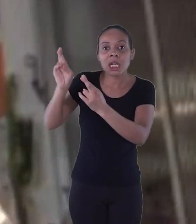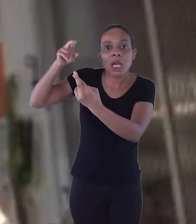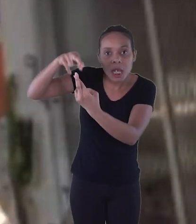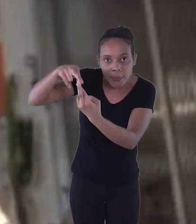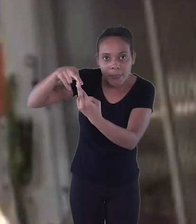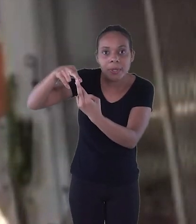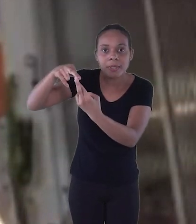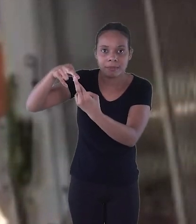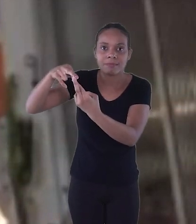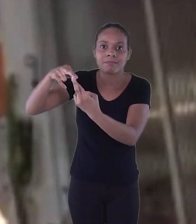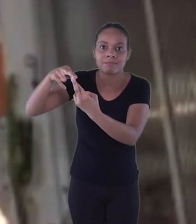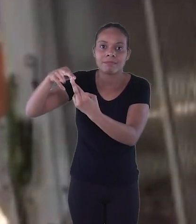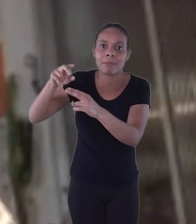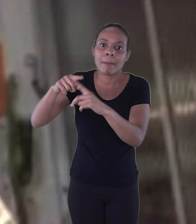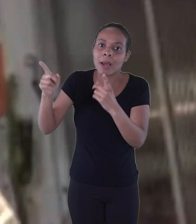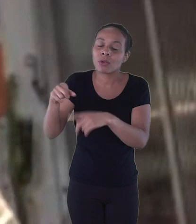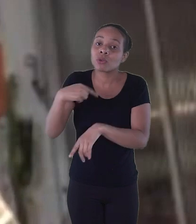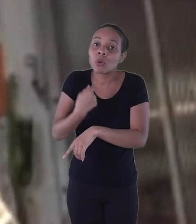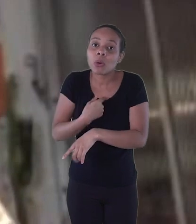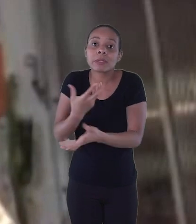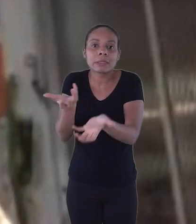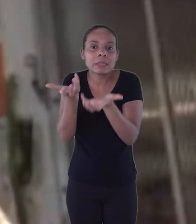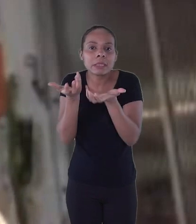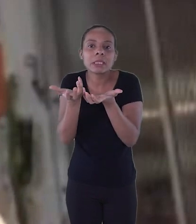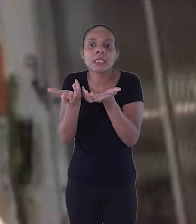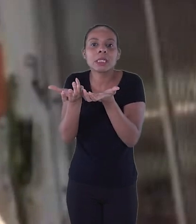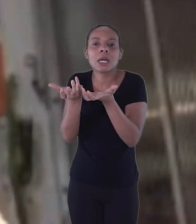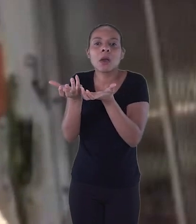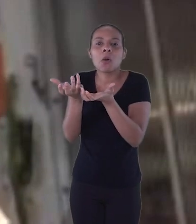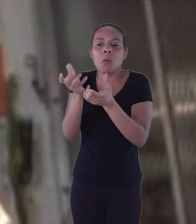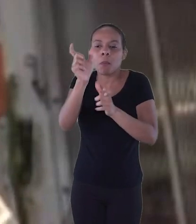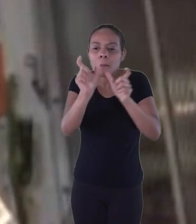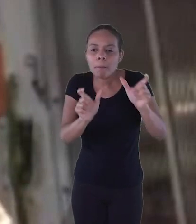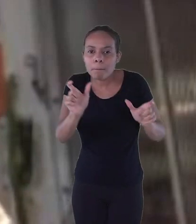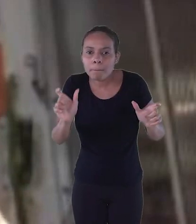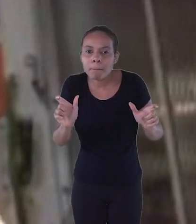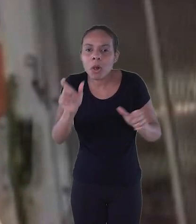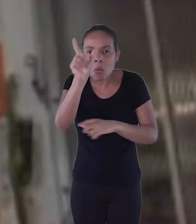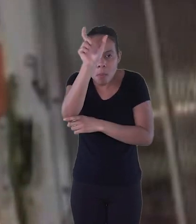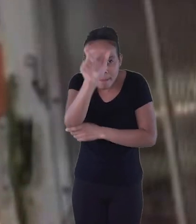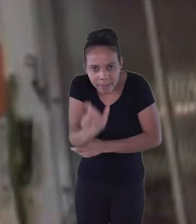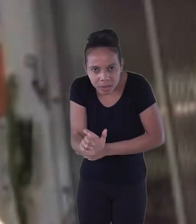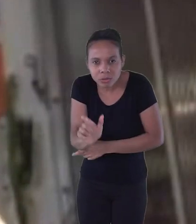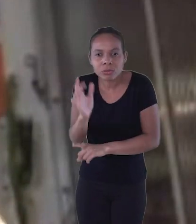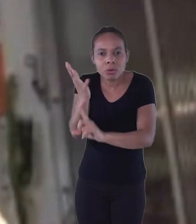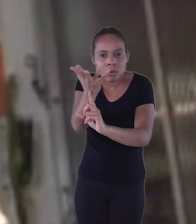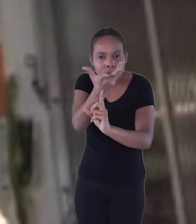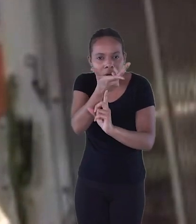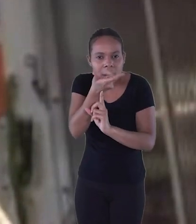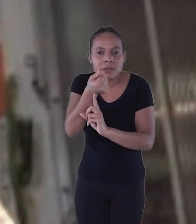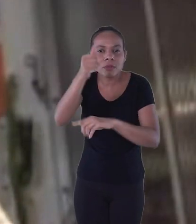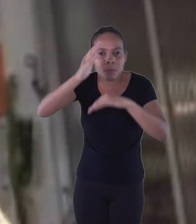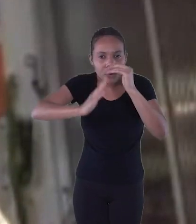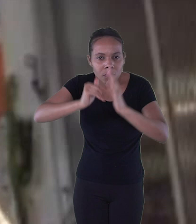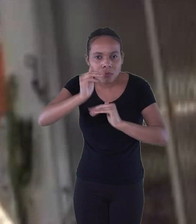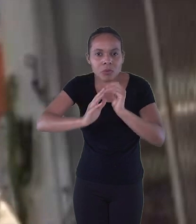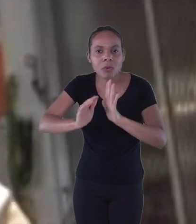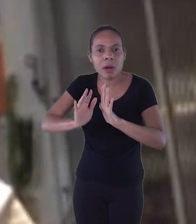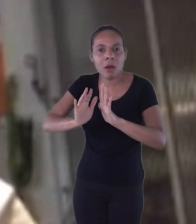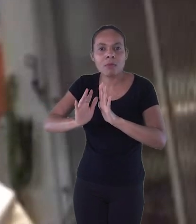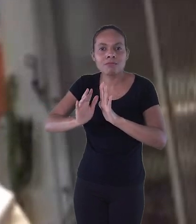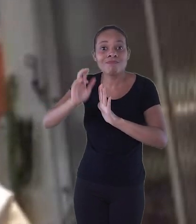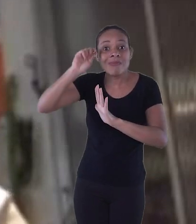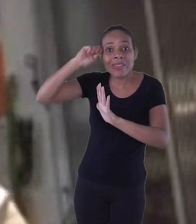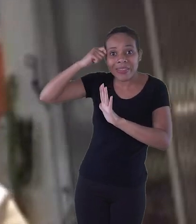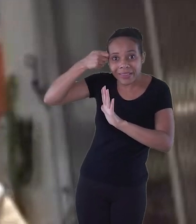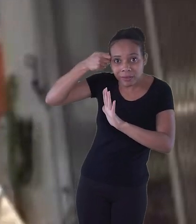para trazer uma imagem feita por um artista negro que representasse Zumbi na sua complexidade, sabe? Então a gente quis também não